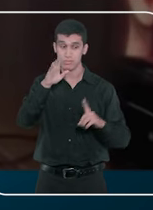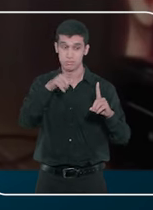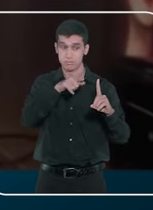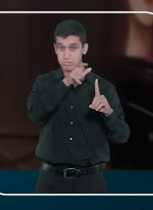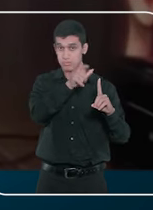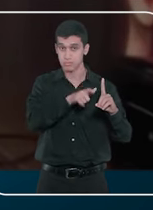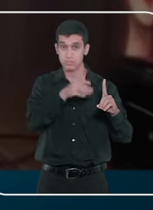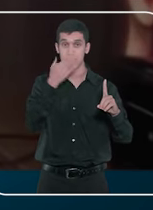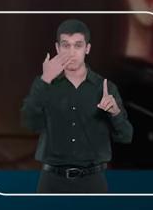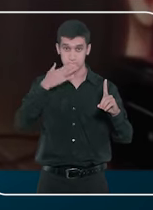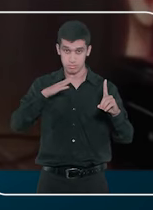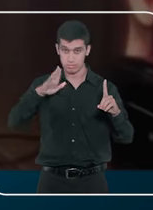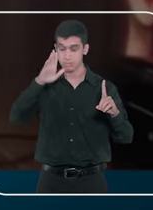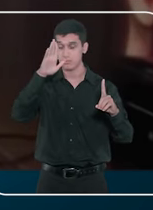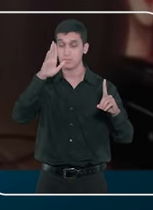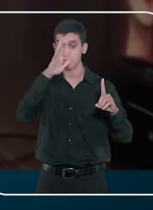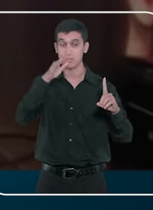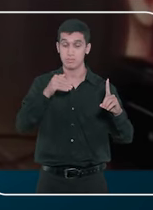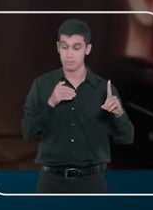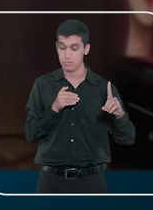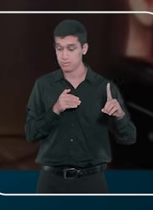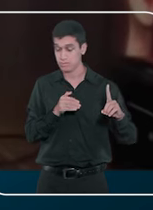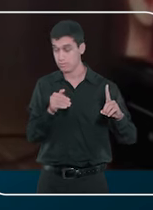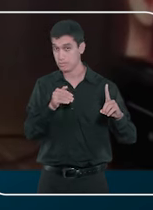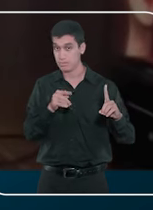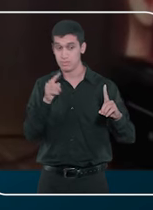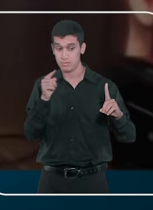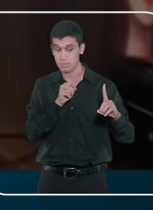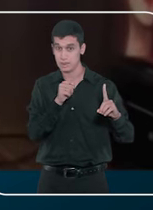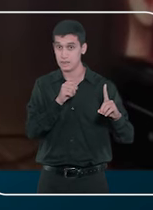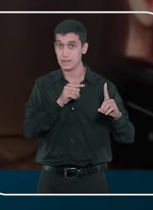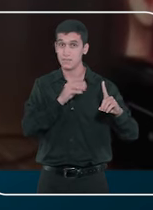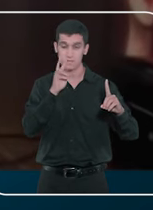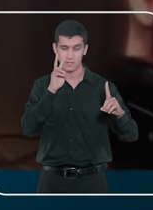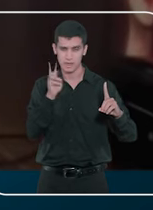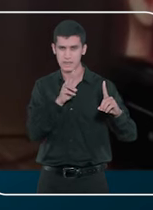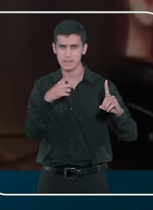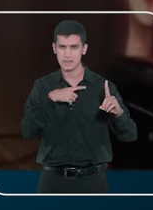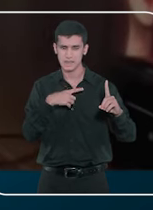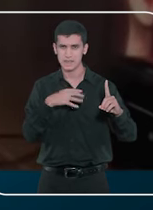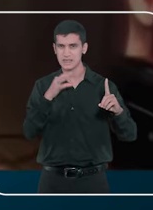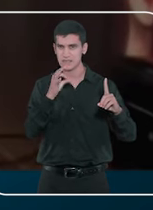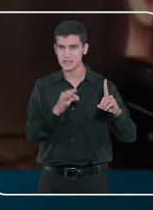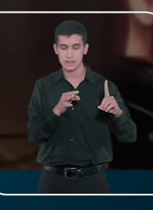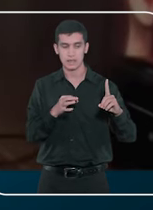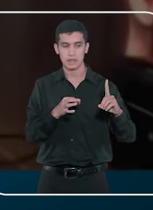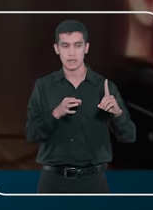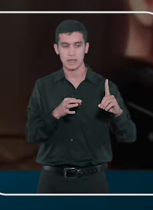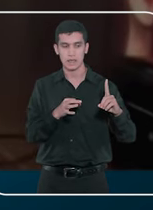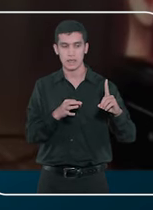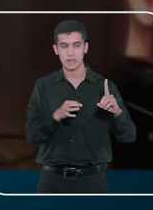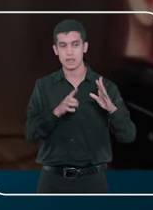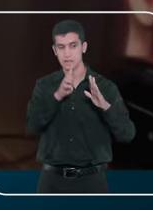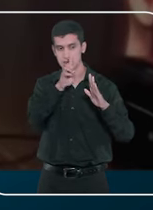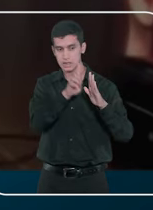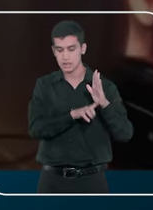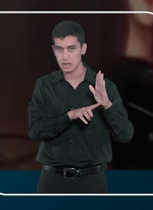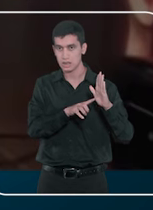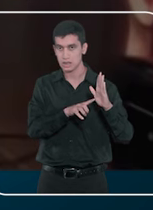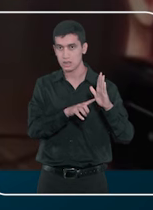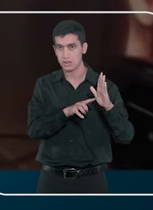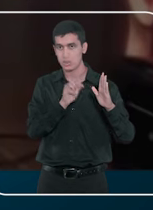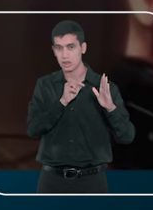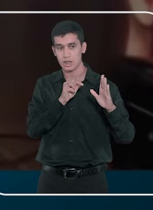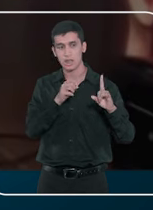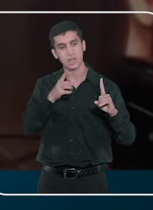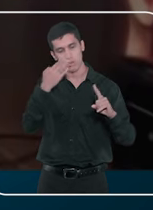ao interessado, a ele se reconhecer a existência de um direito à celebração. Por quê? Porque,